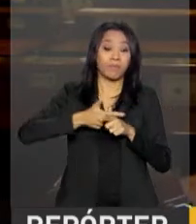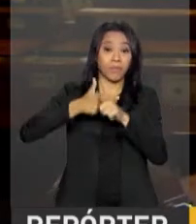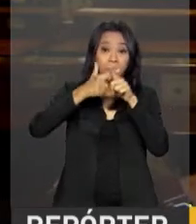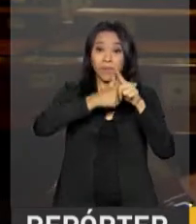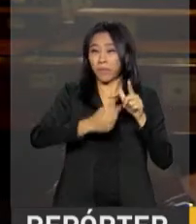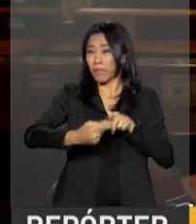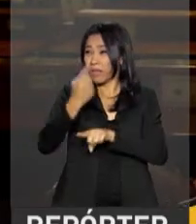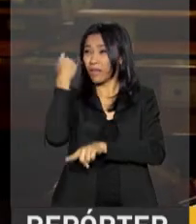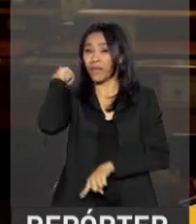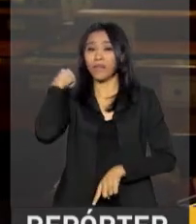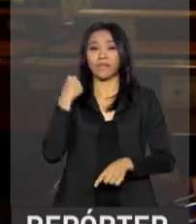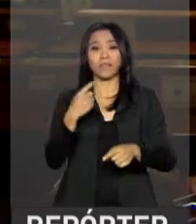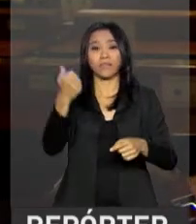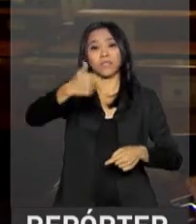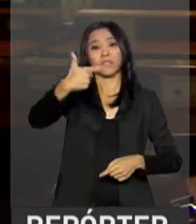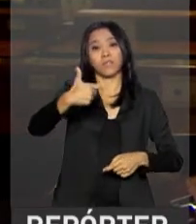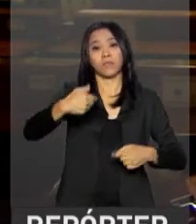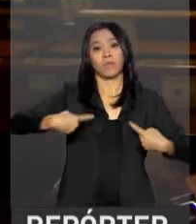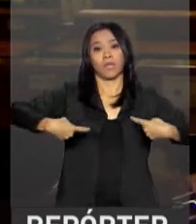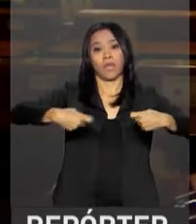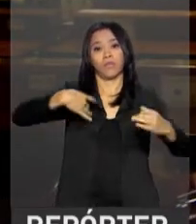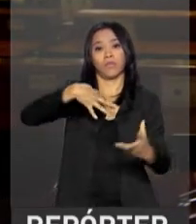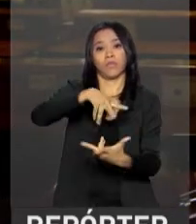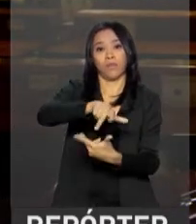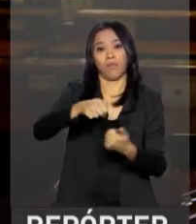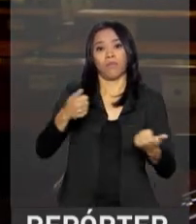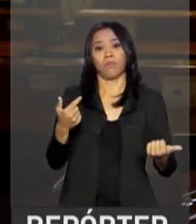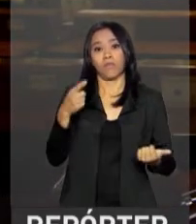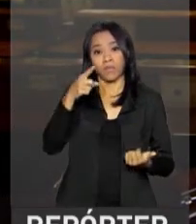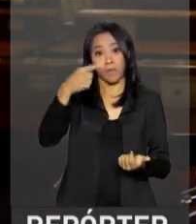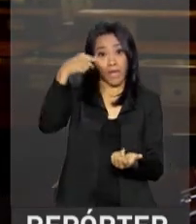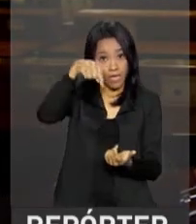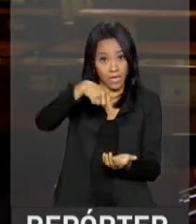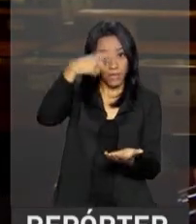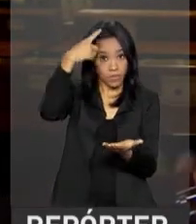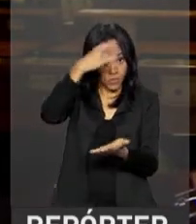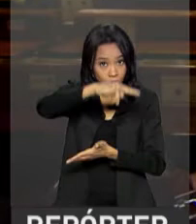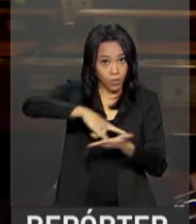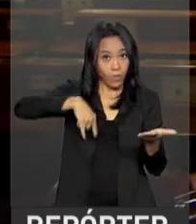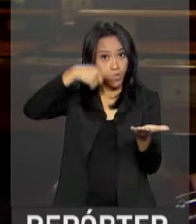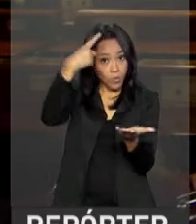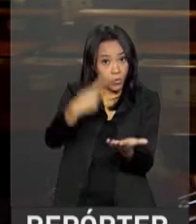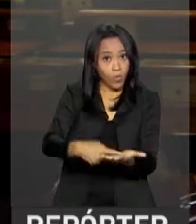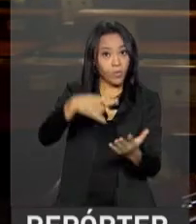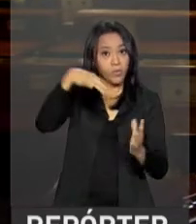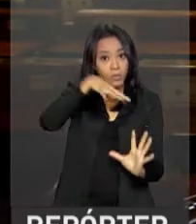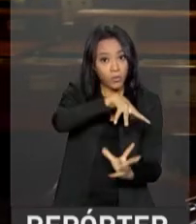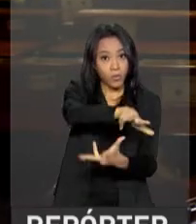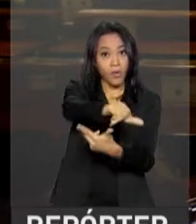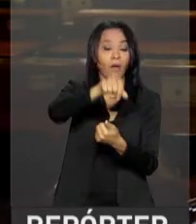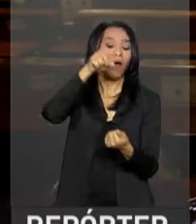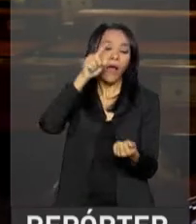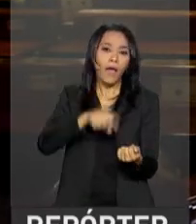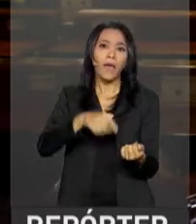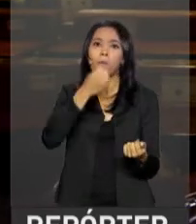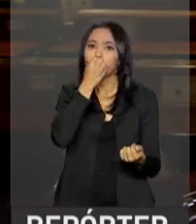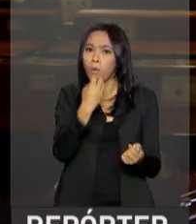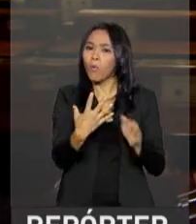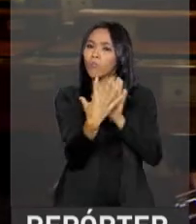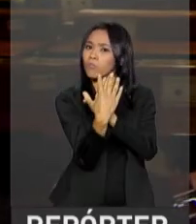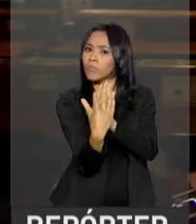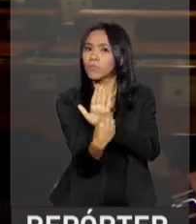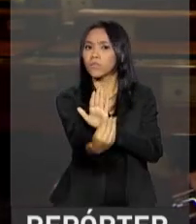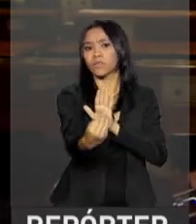segunda guerra mundial o pacto global será uma 11 estado de boas práticas a